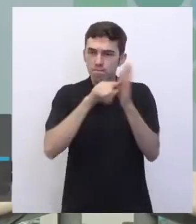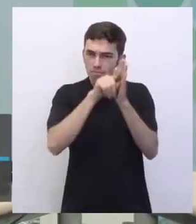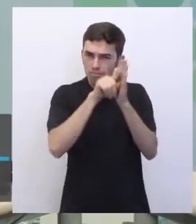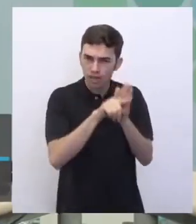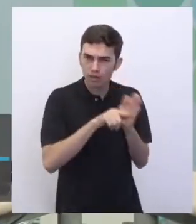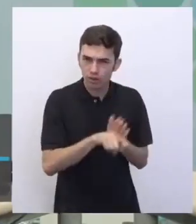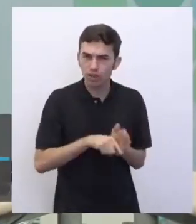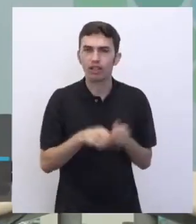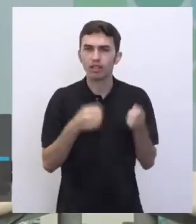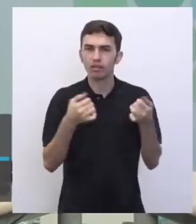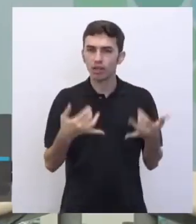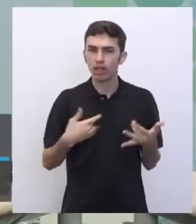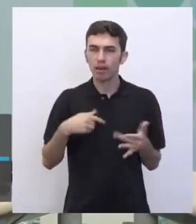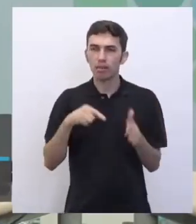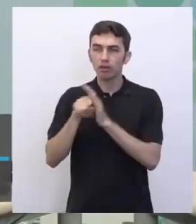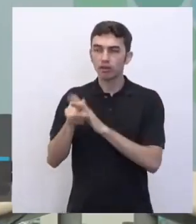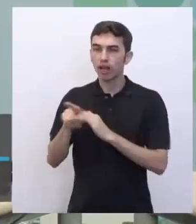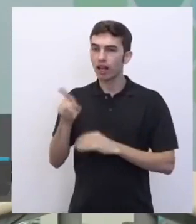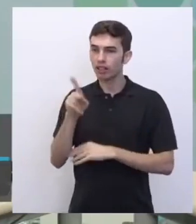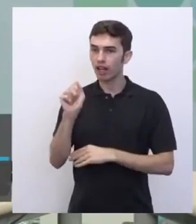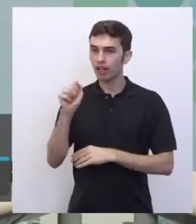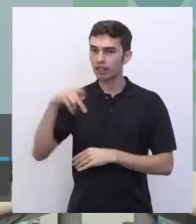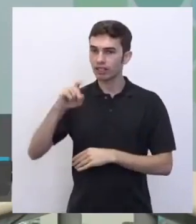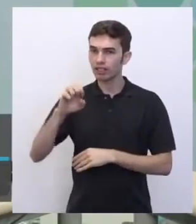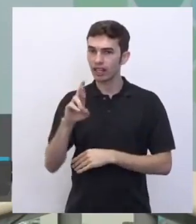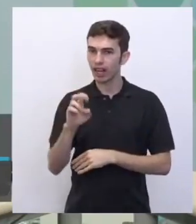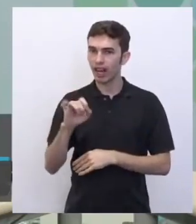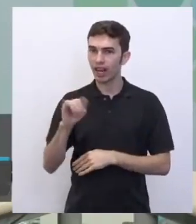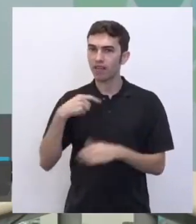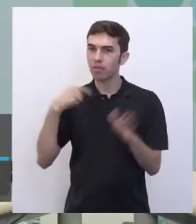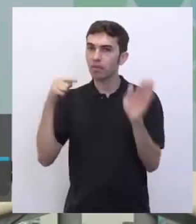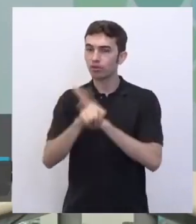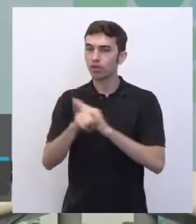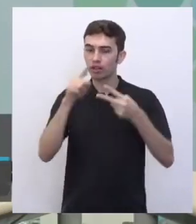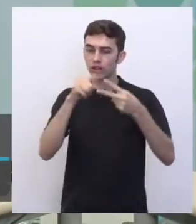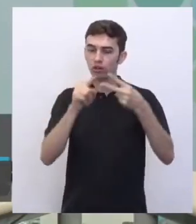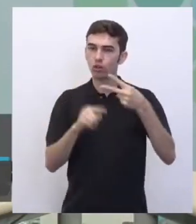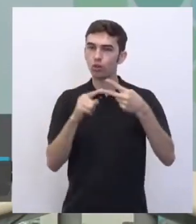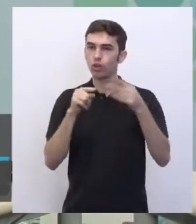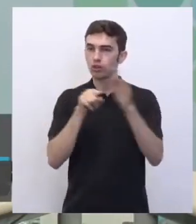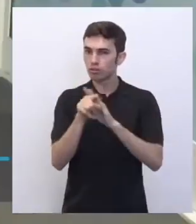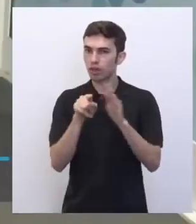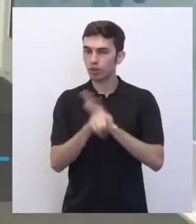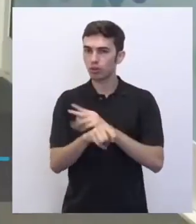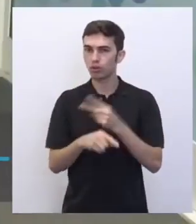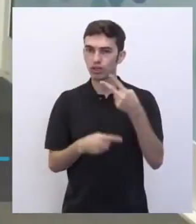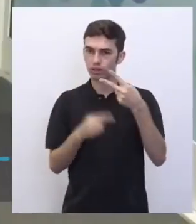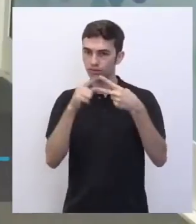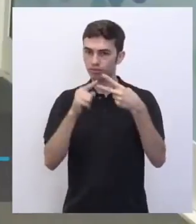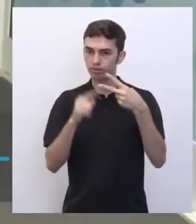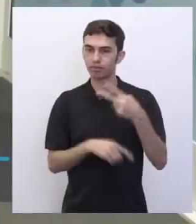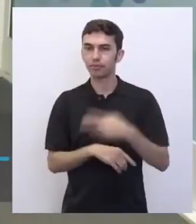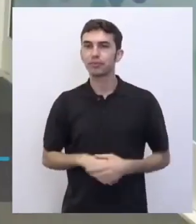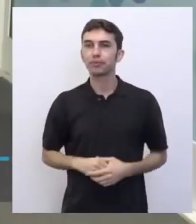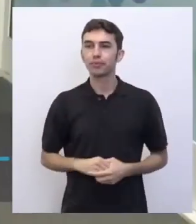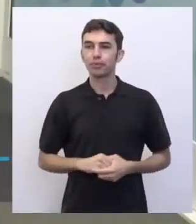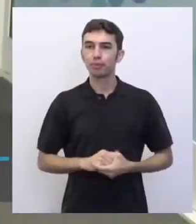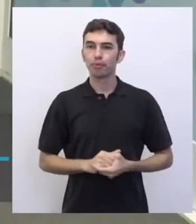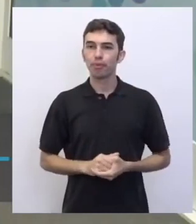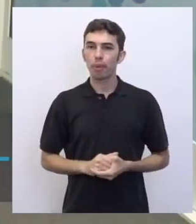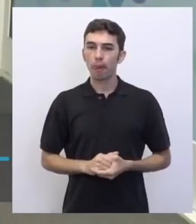sondagem e a professora Andréia vai ler para vocês aí duas questõezinhas de sondagem. Isso mesmo. Então, um momento